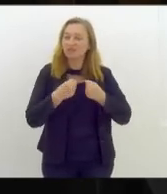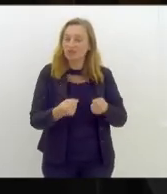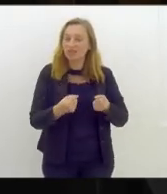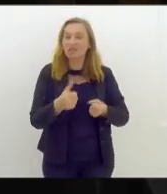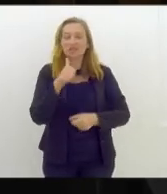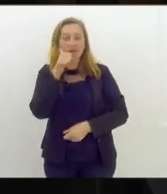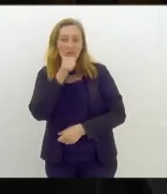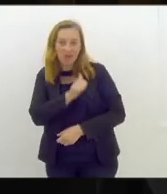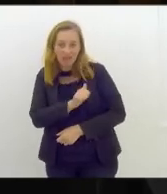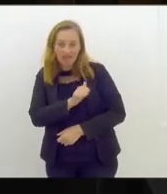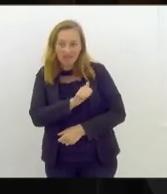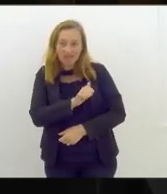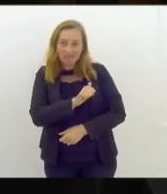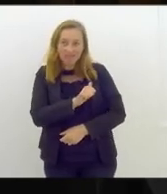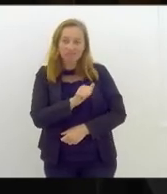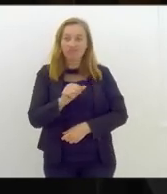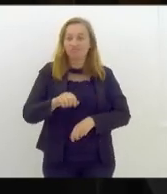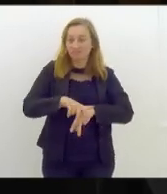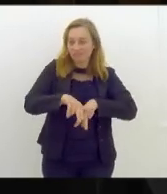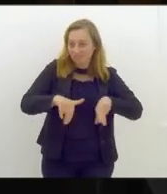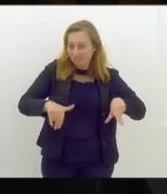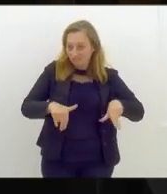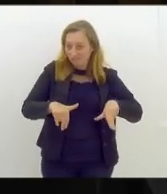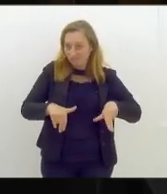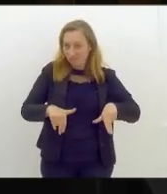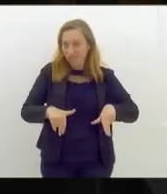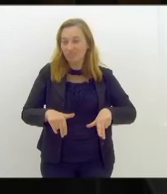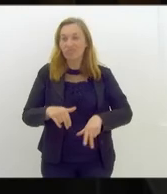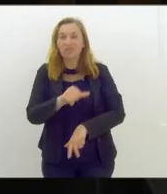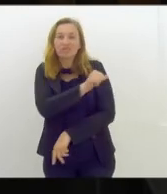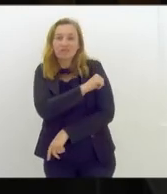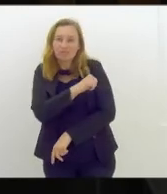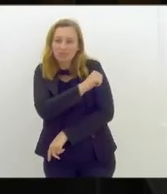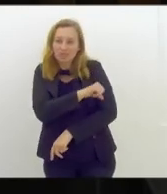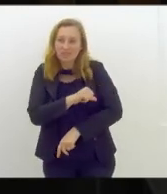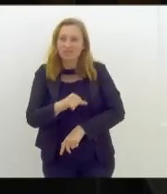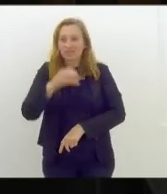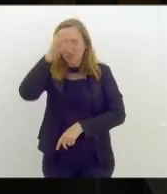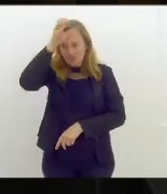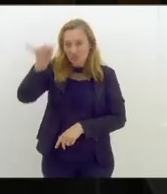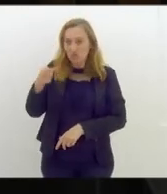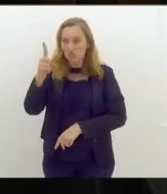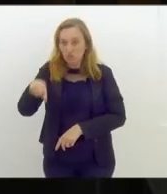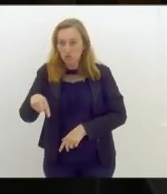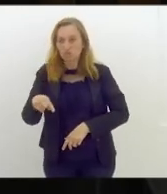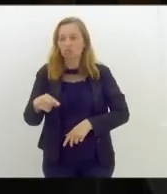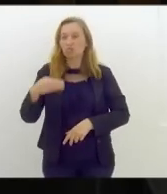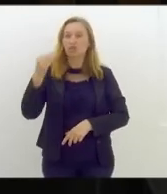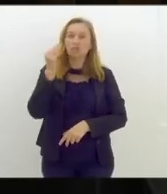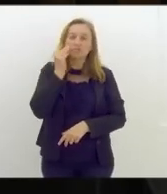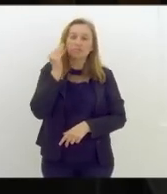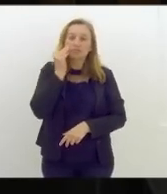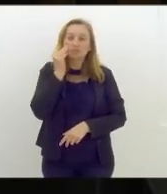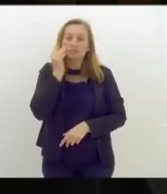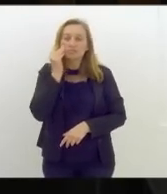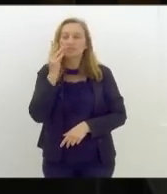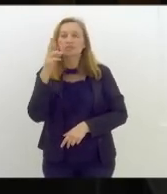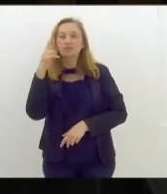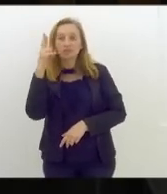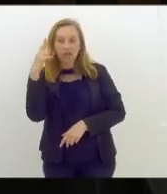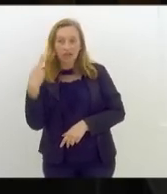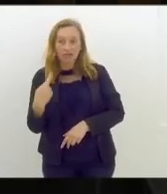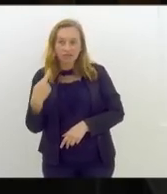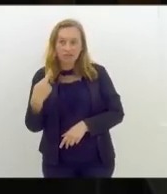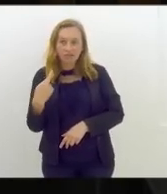da mulher, na área do gênero, que são a enfermeira Rejane, a tia Ju, a Mônica Francisco, a Renata